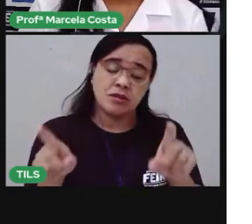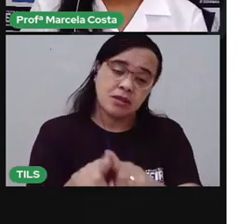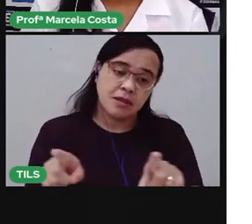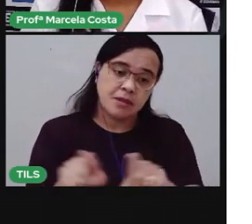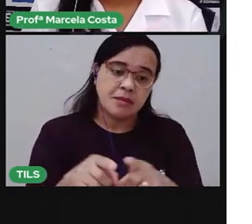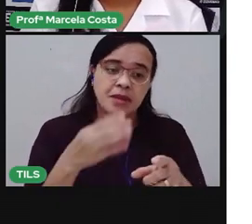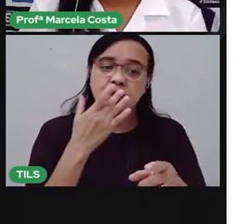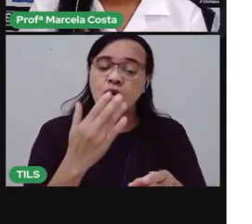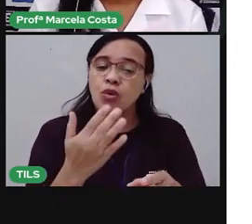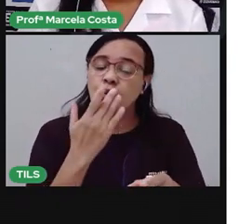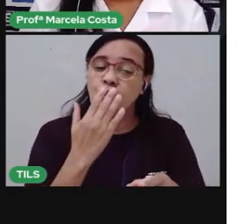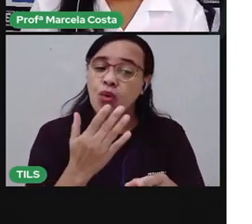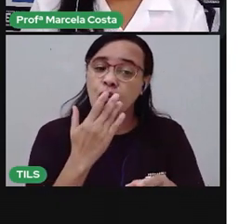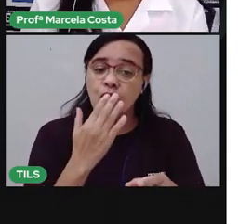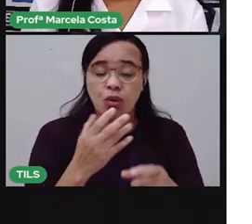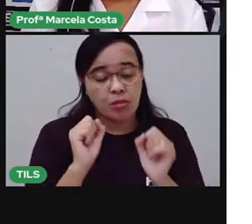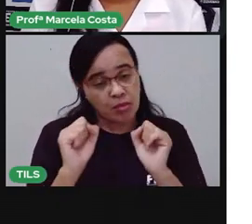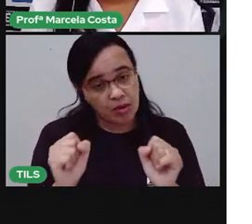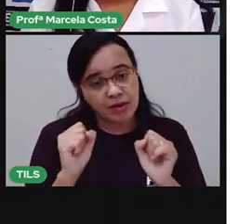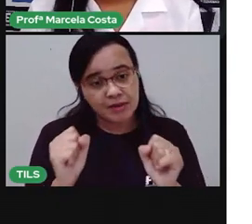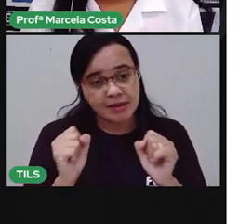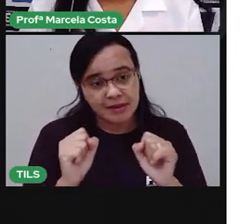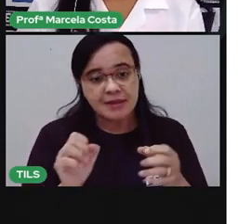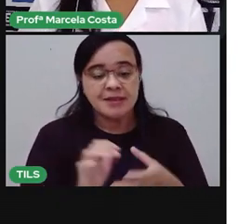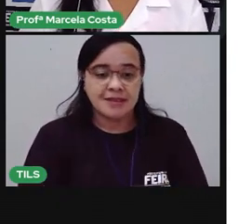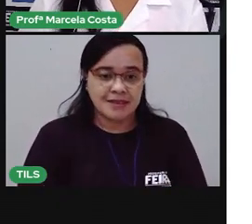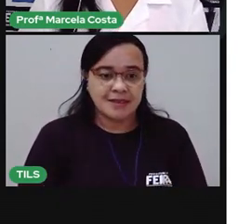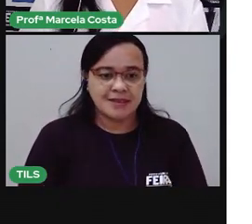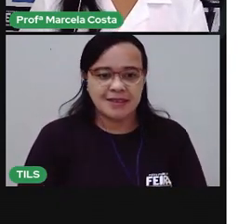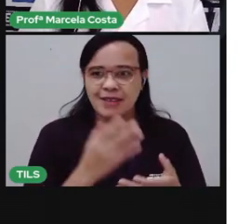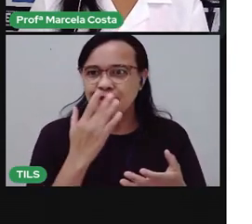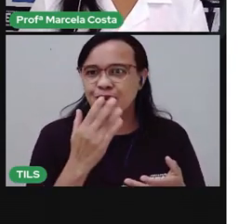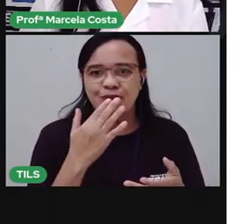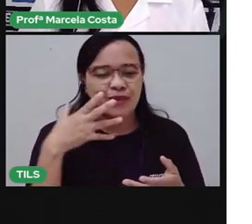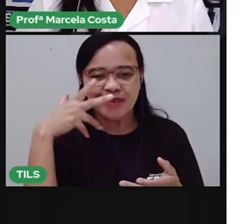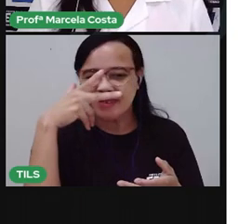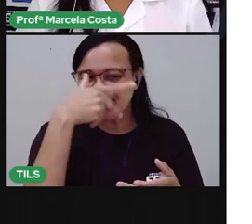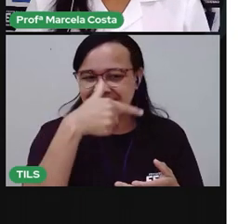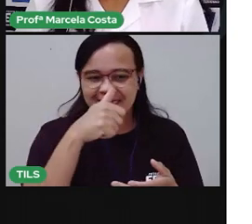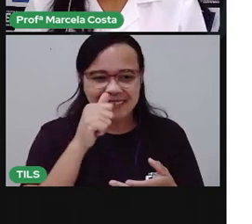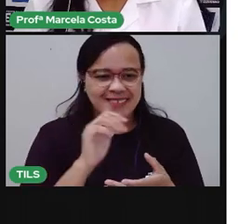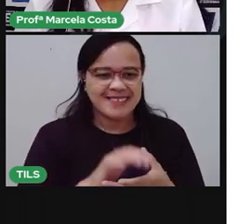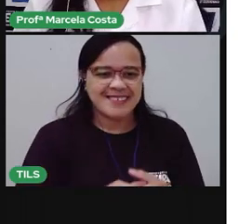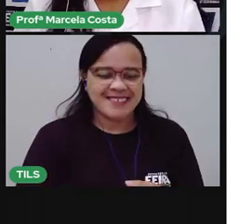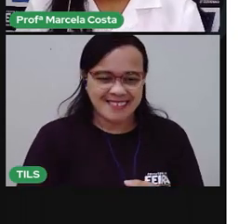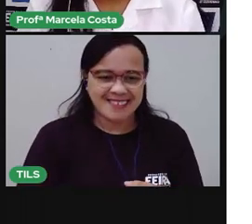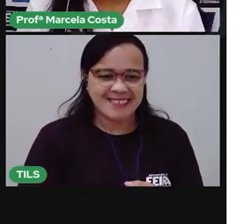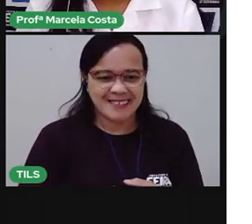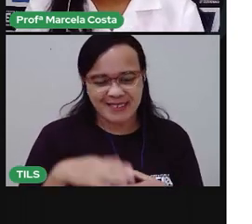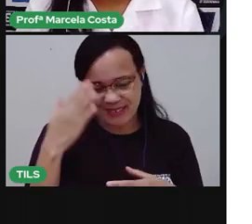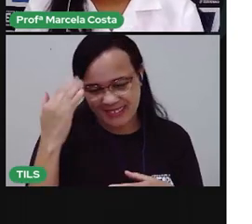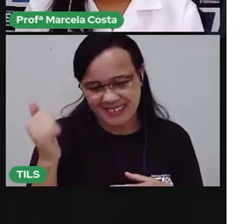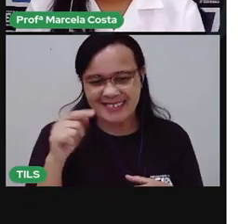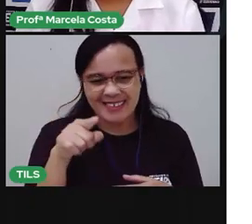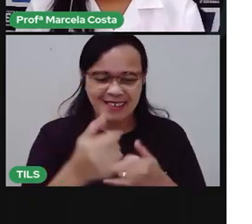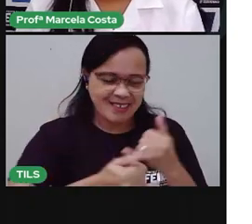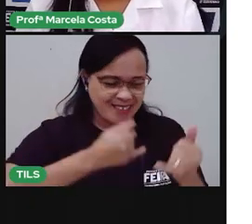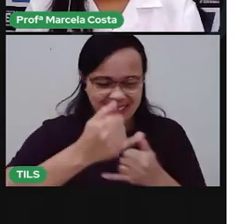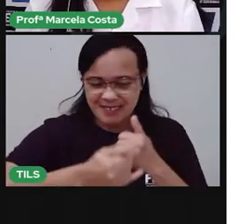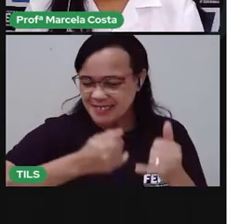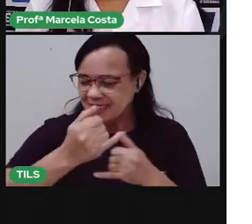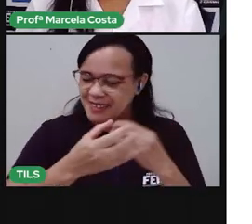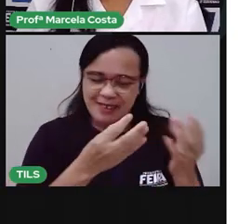também essas imagens para deixar o jogo de um colorido e eu tenho certeza que você vai se divertir com